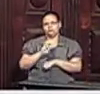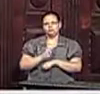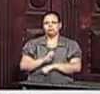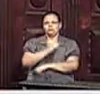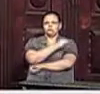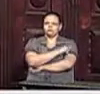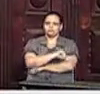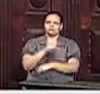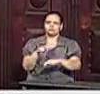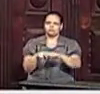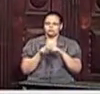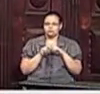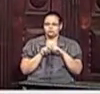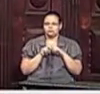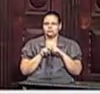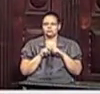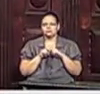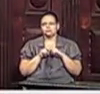Para isso,